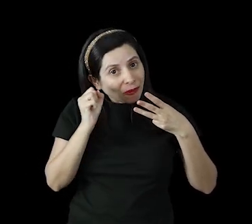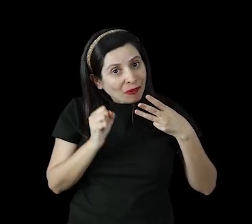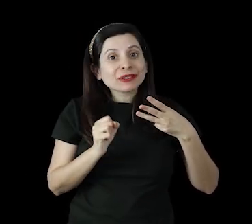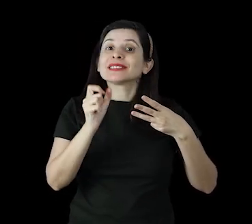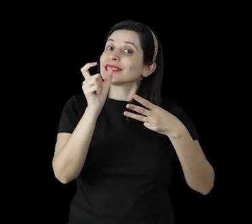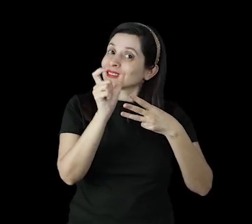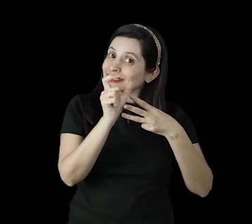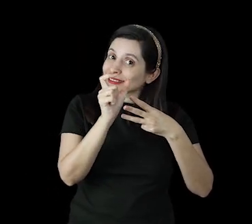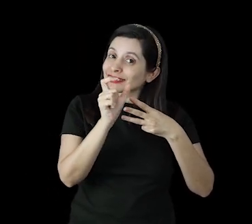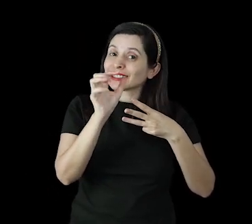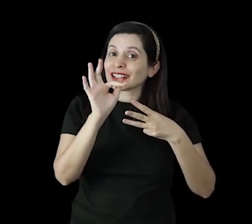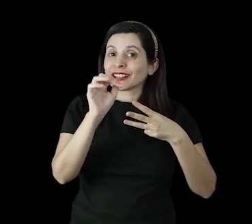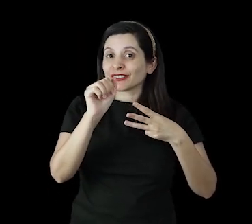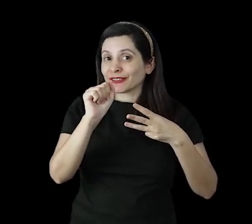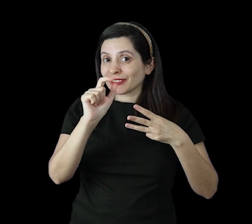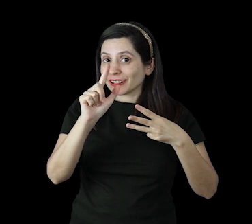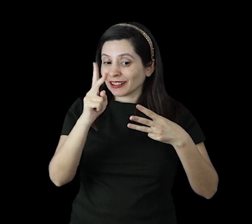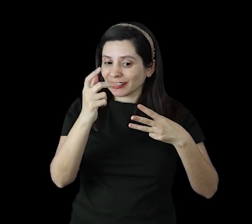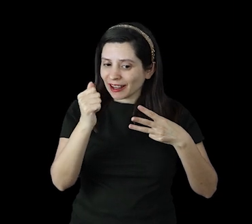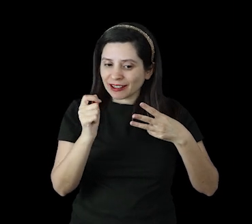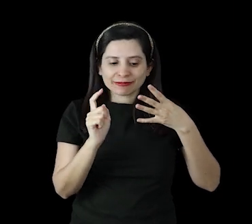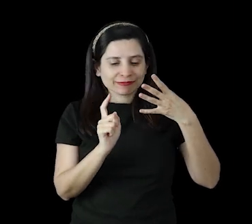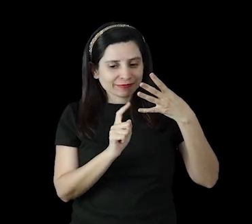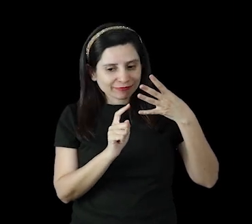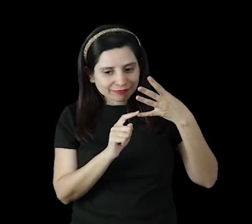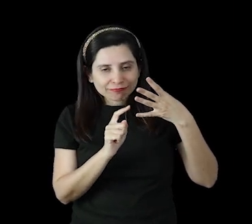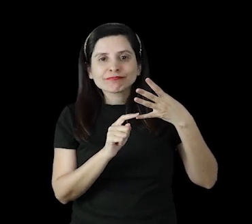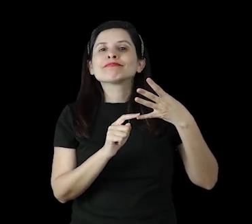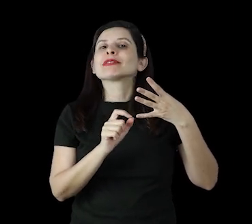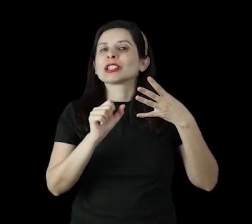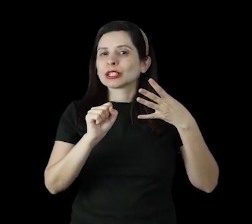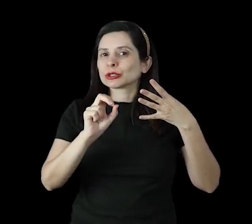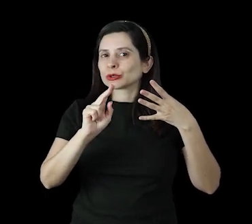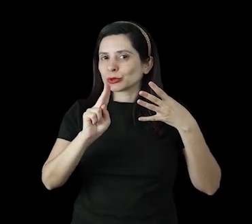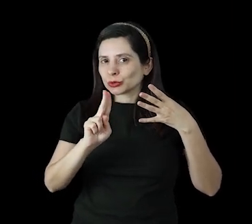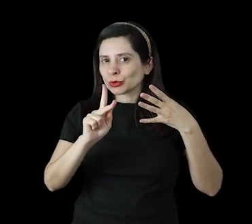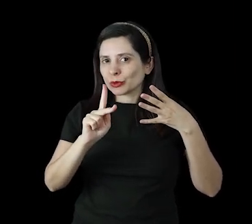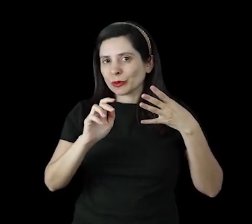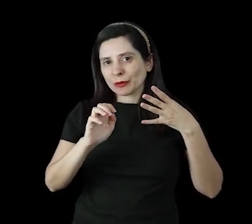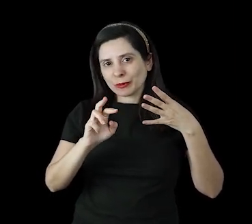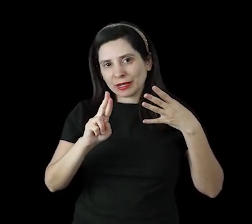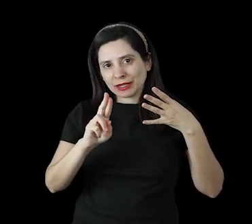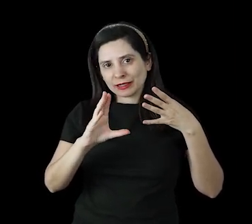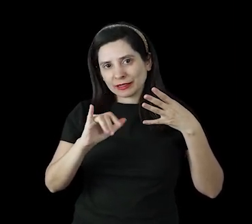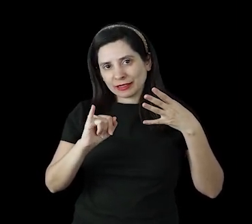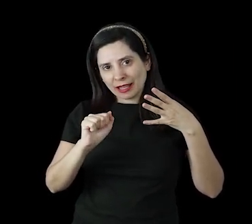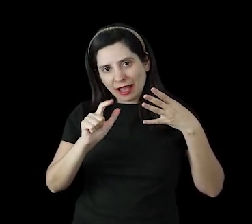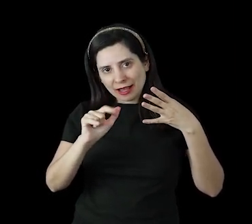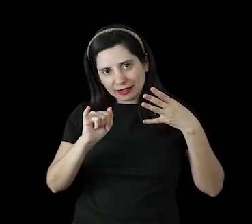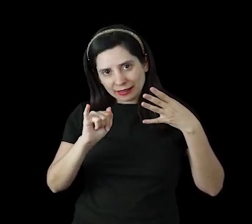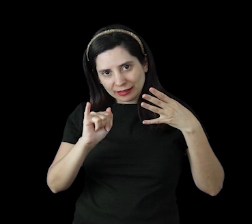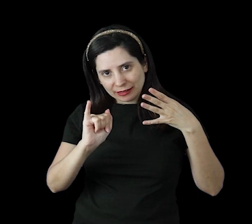falha também, superficialidade pode ser uma falha, né? E aí é diferente do que você vê